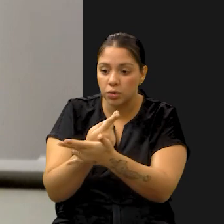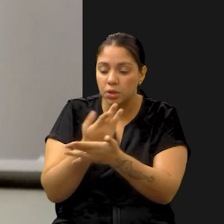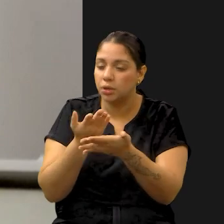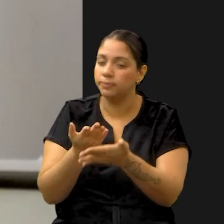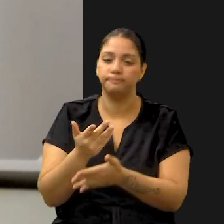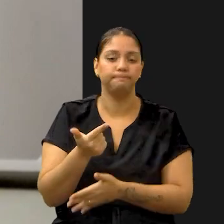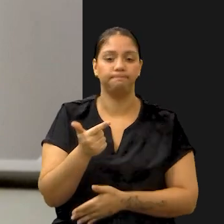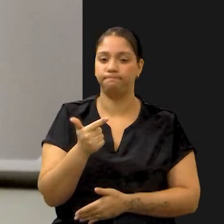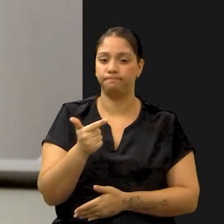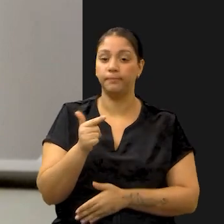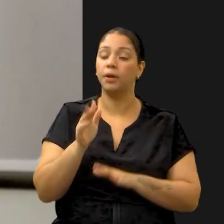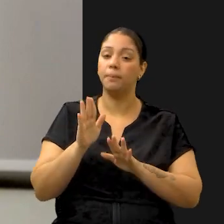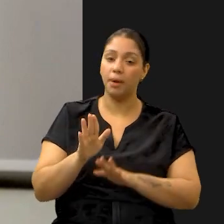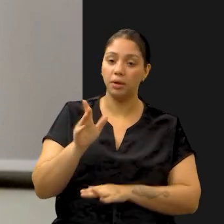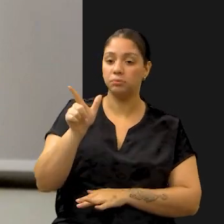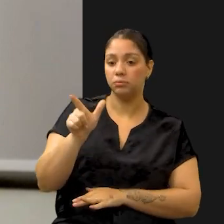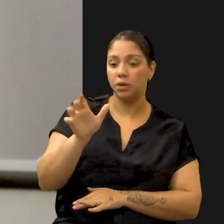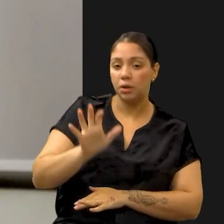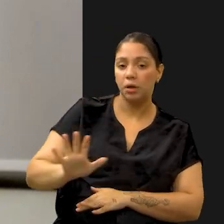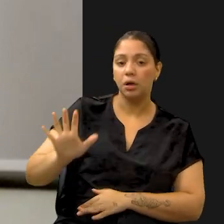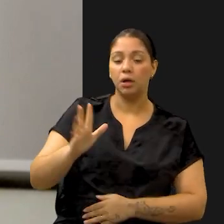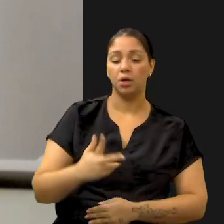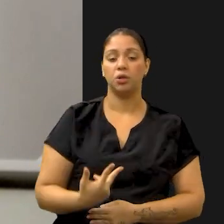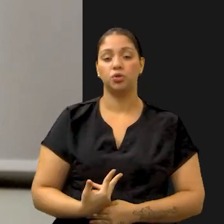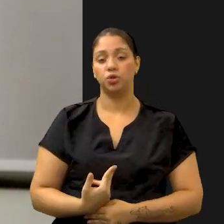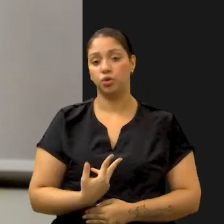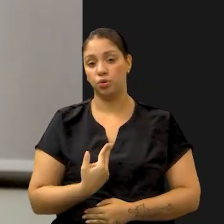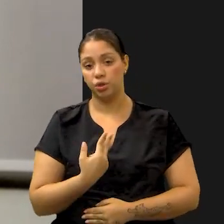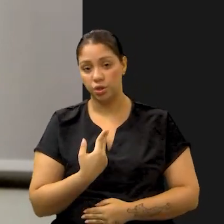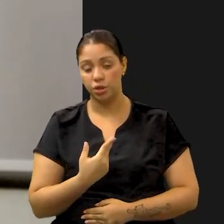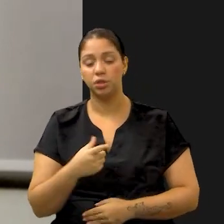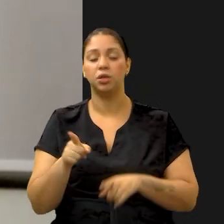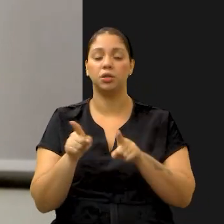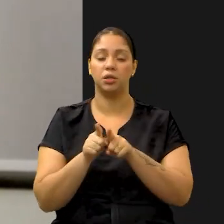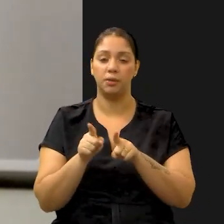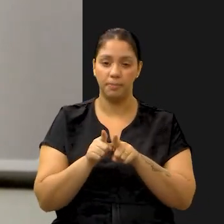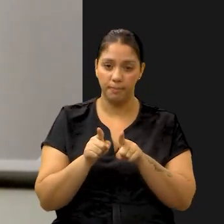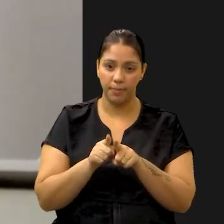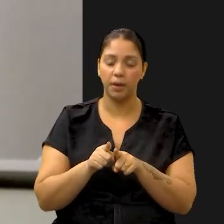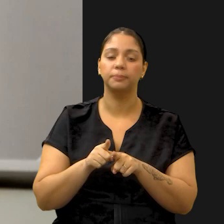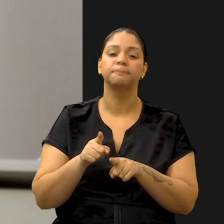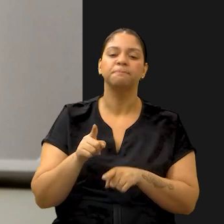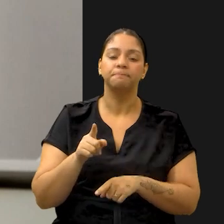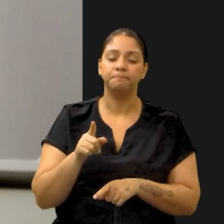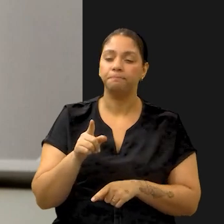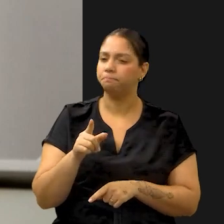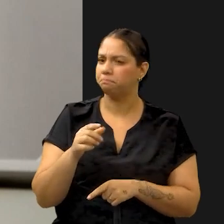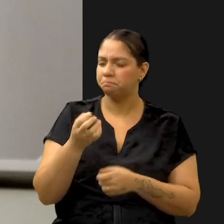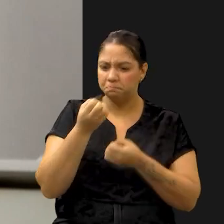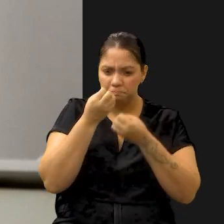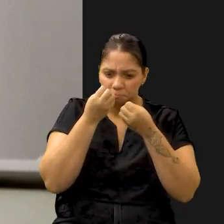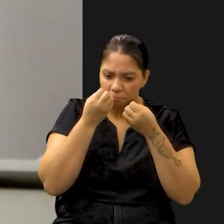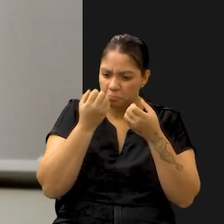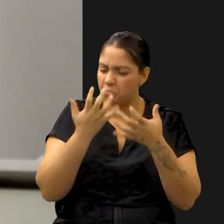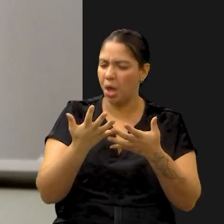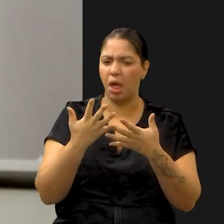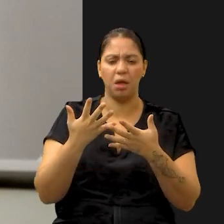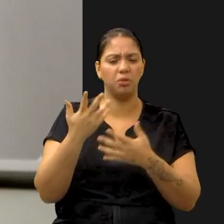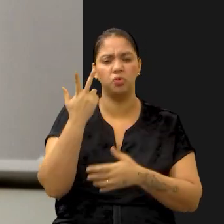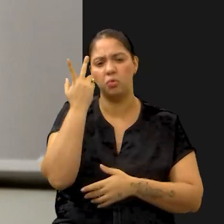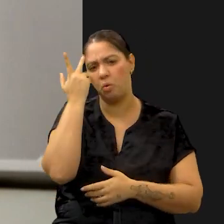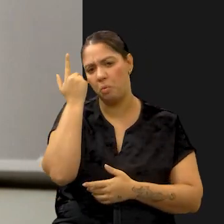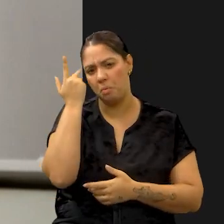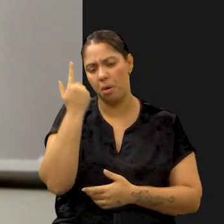para aquele quadro. Mas, felizmente, uma paciente que foi operada, foi submetida à quimioterapia e hoje está muito bem, tem vida